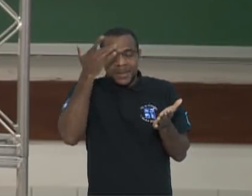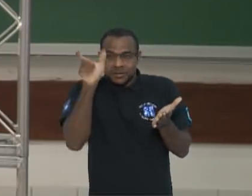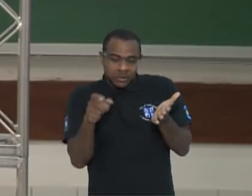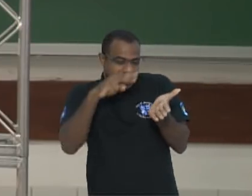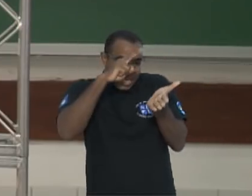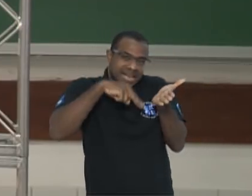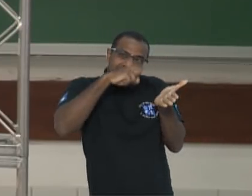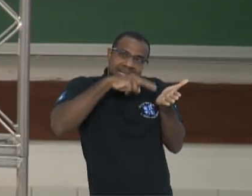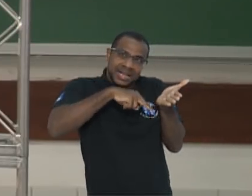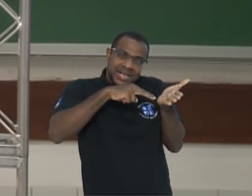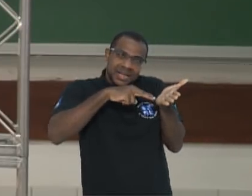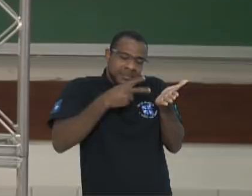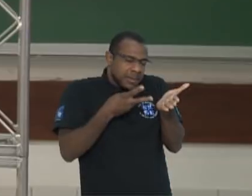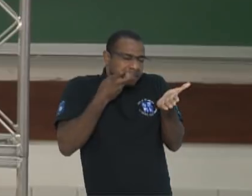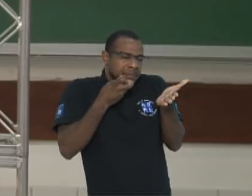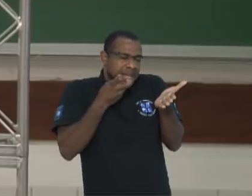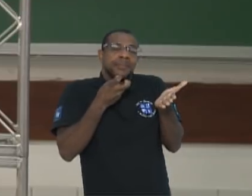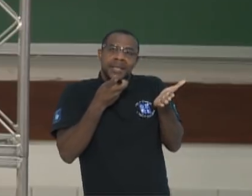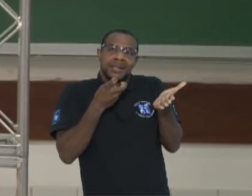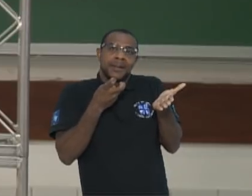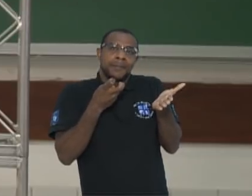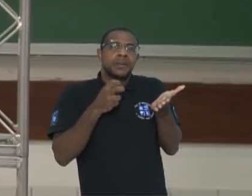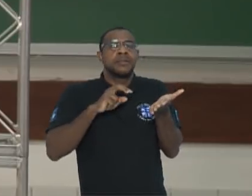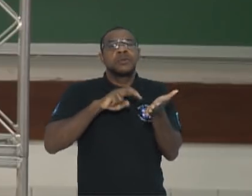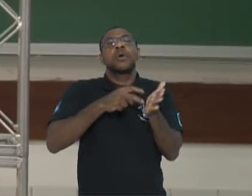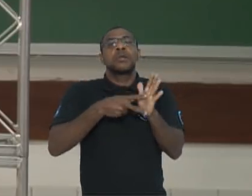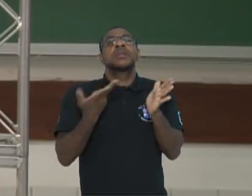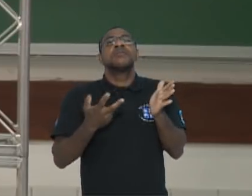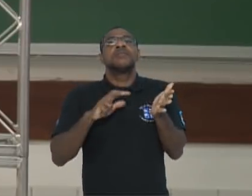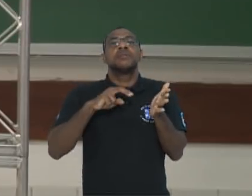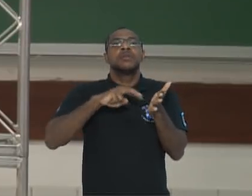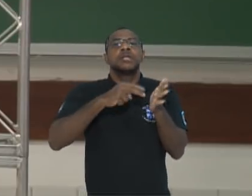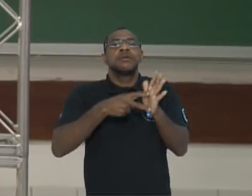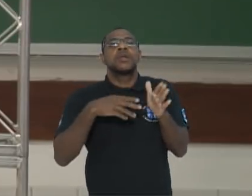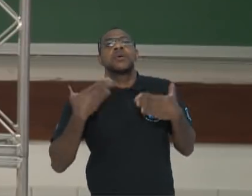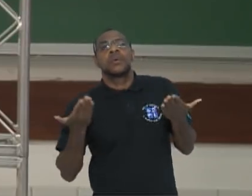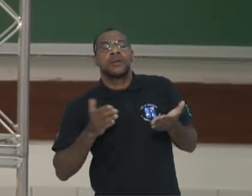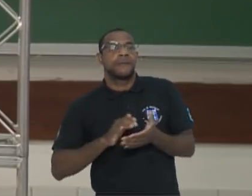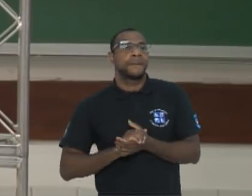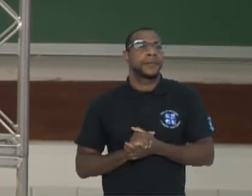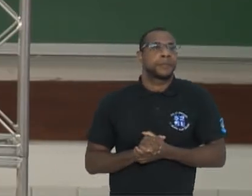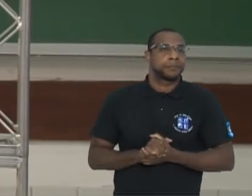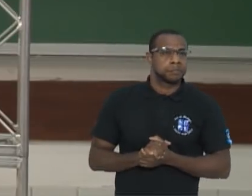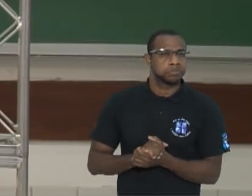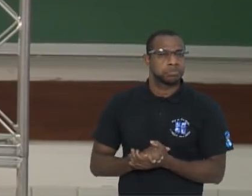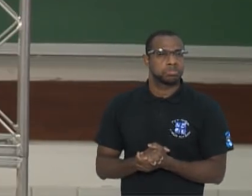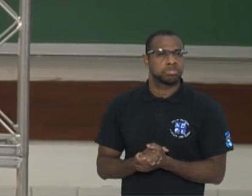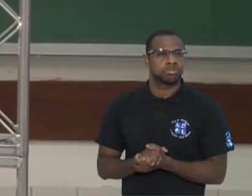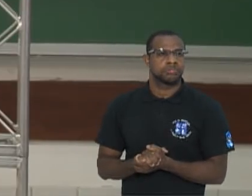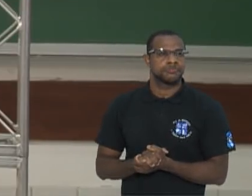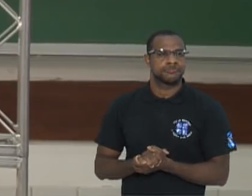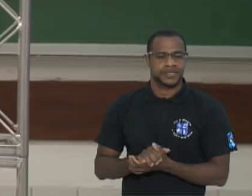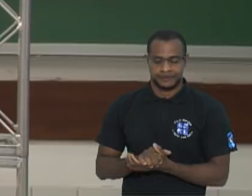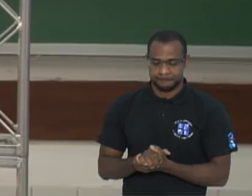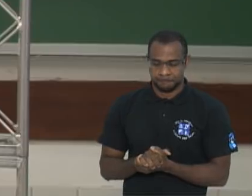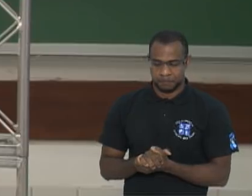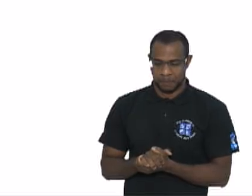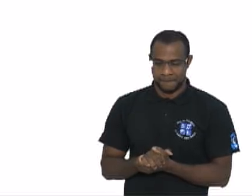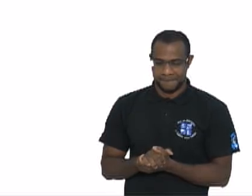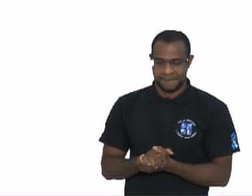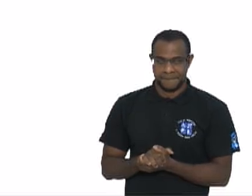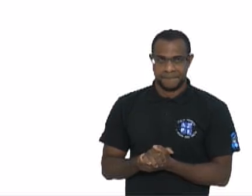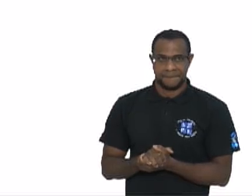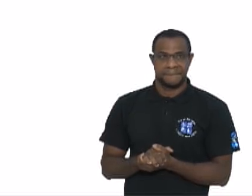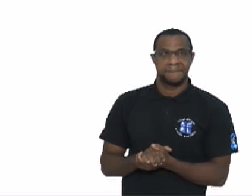tudo mais, ainda foi trabalhado aqui com personificação e metonímia nesse fragmento selecionado. Muito bem, galera. Vamos ver se tem mais